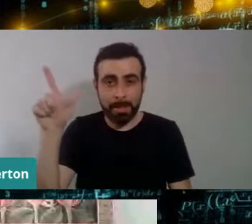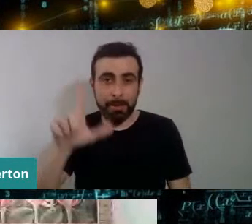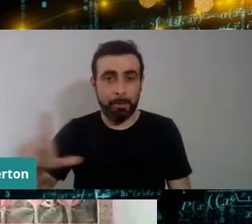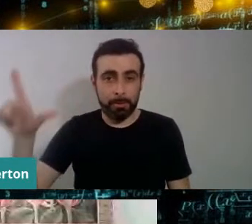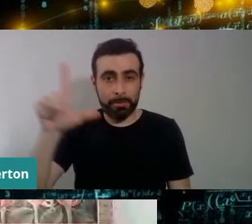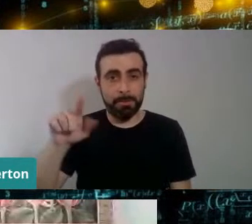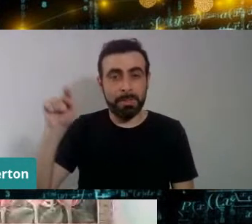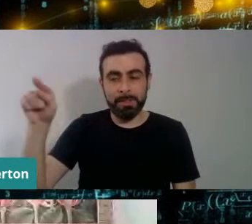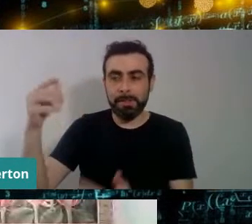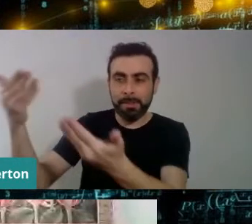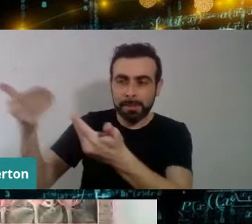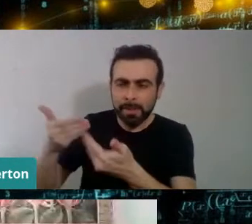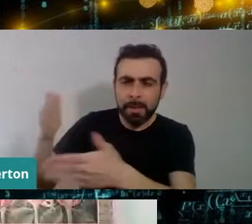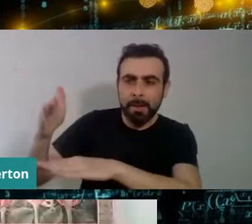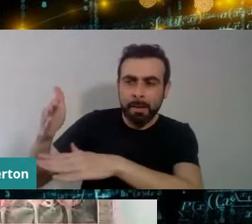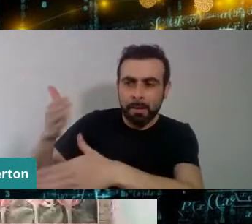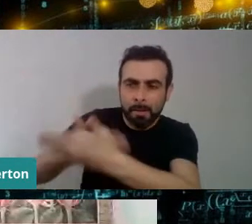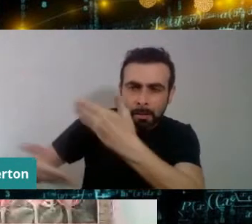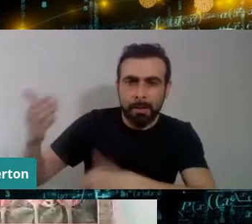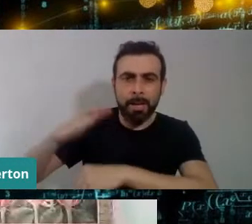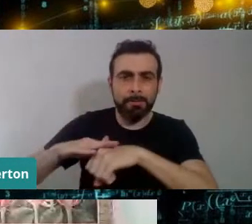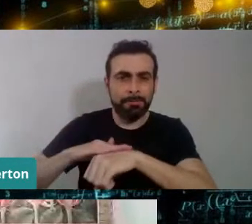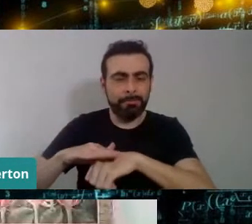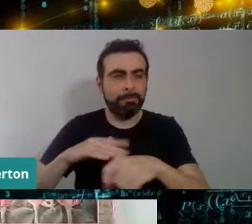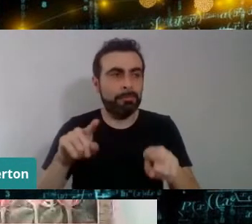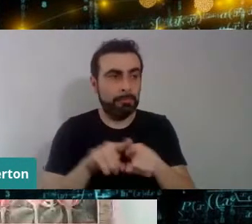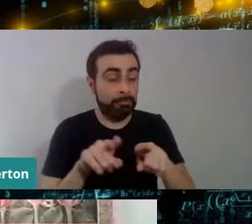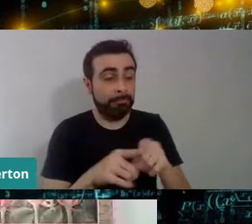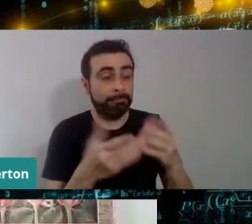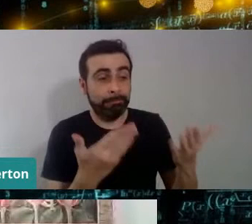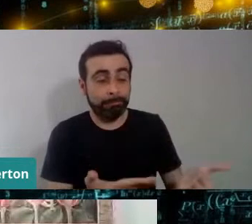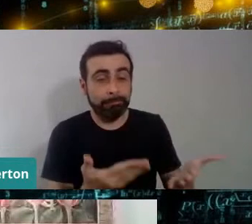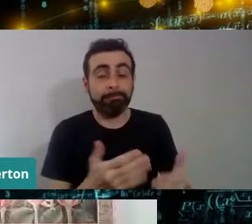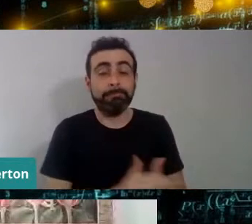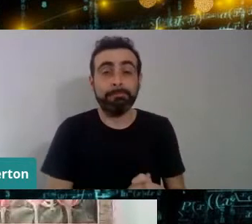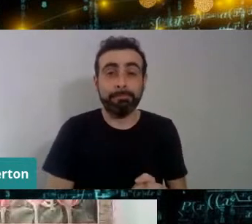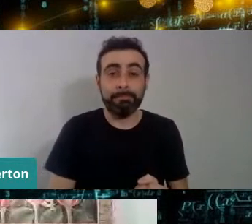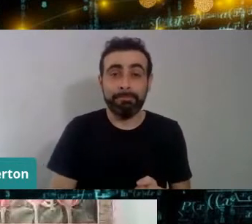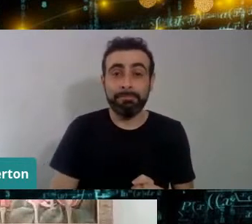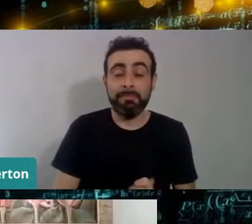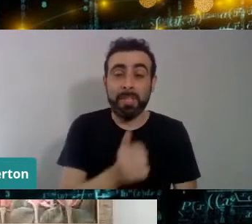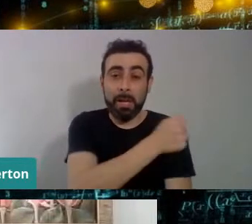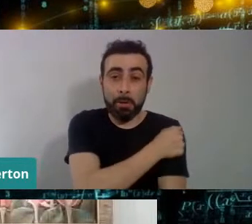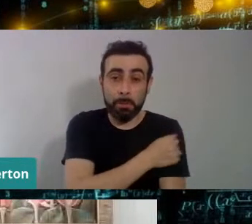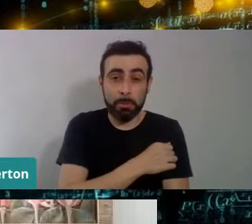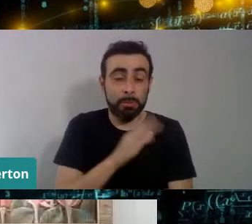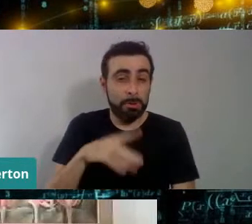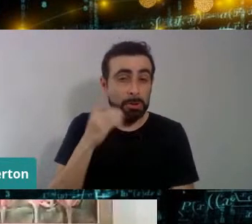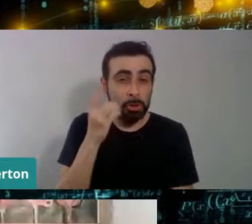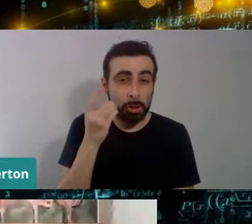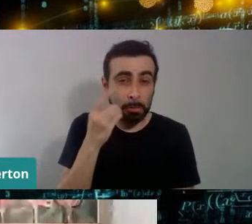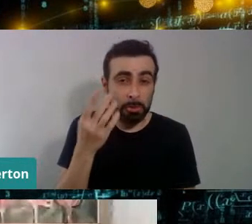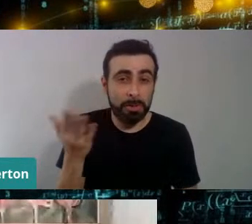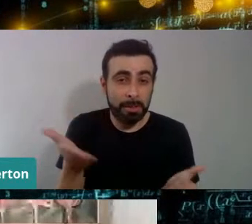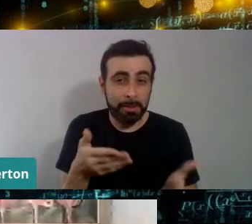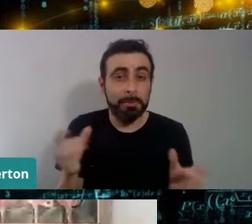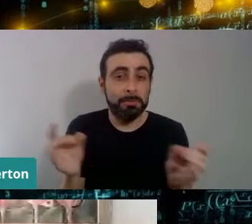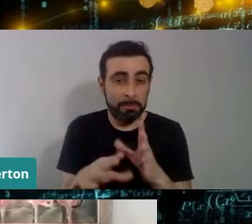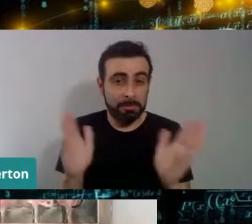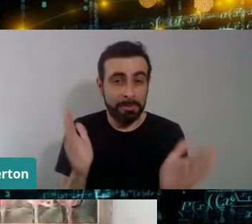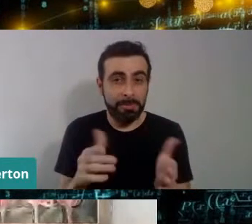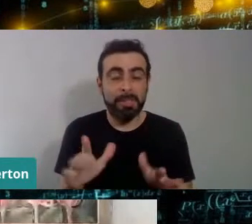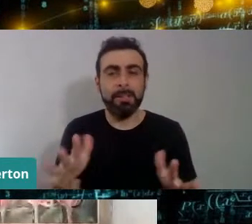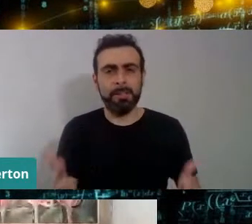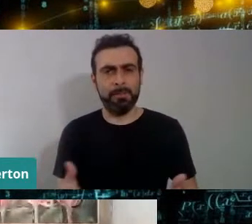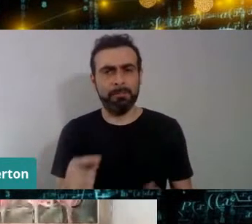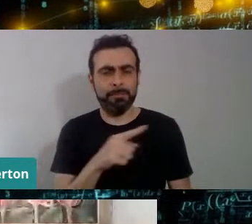conversar com a gente. Ter alunos que foram, inclusive, deputados, outras coisas, tudo gente importante, que eles começaram onde a